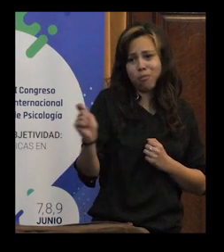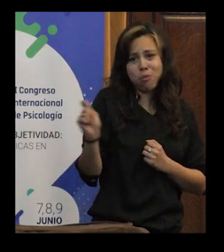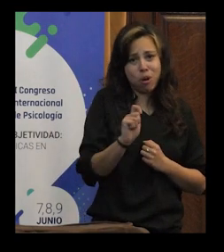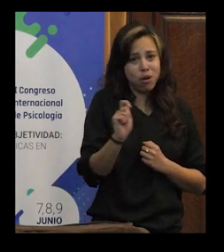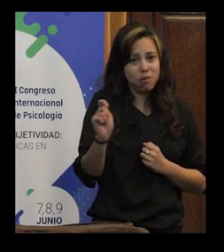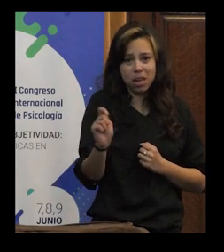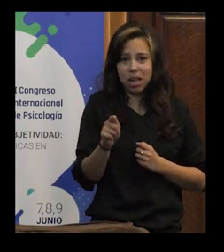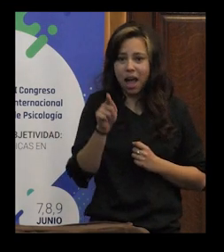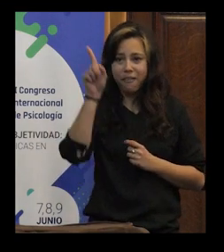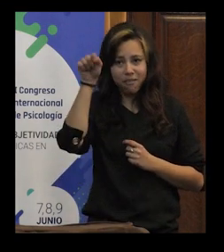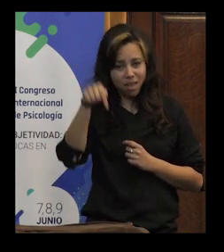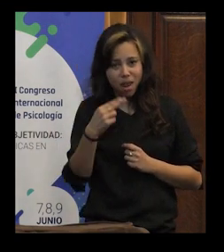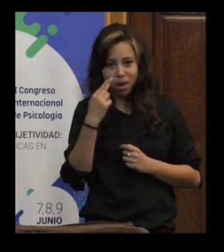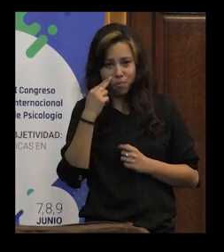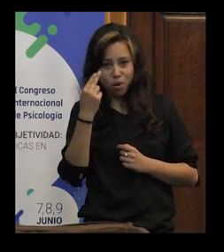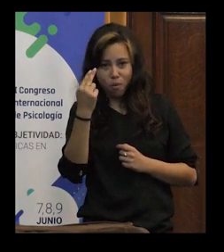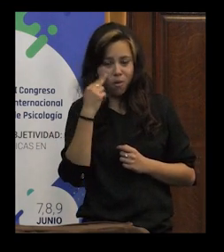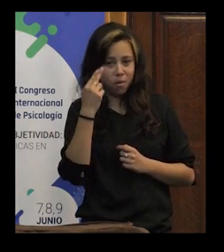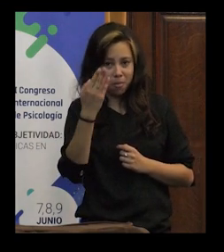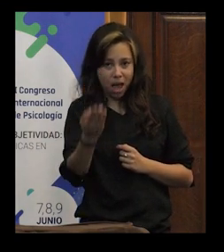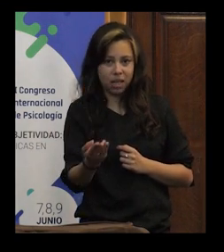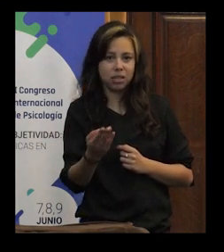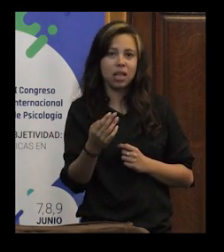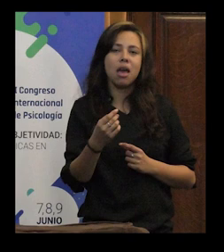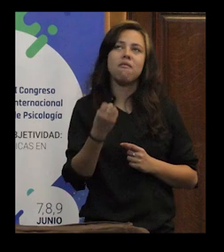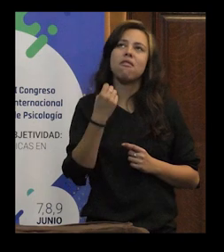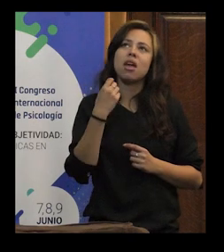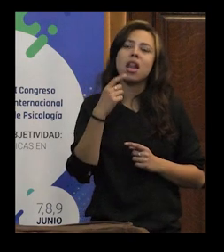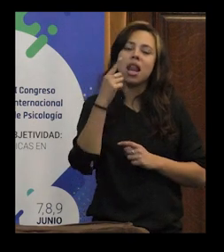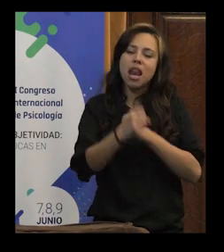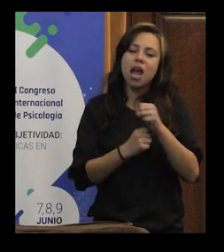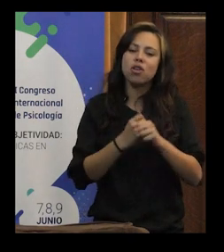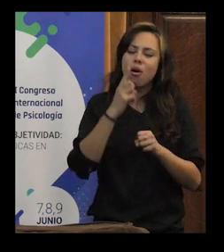Saúde a partir de 1970.